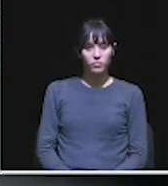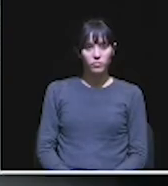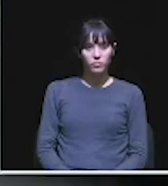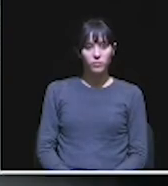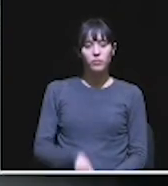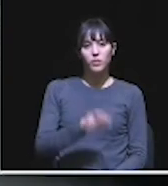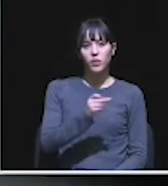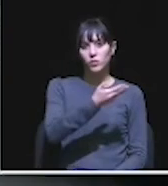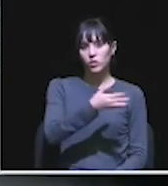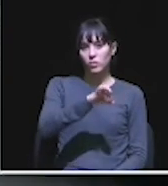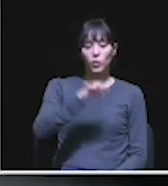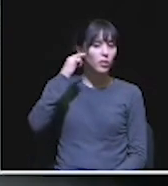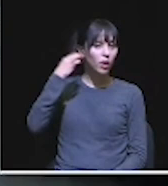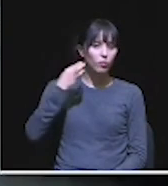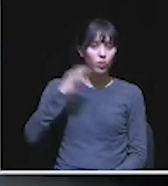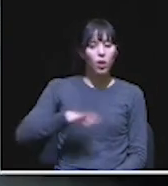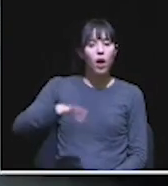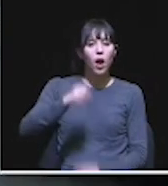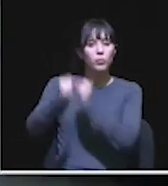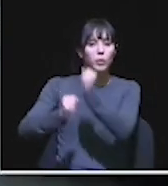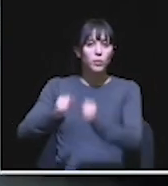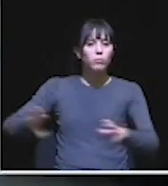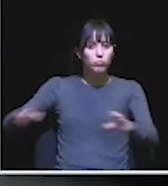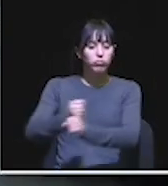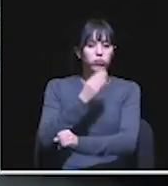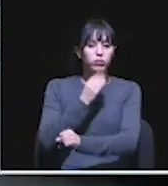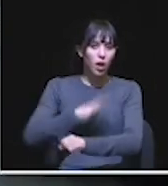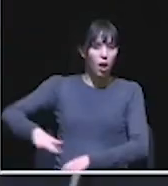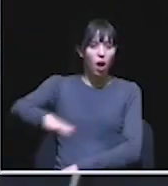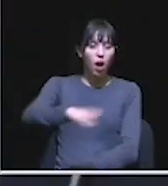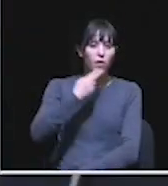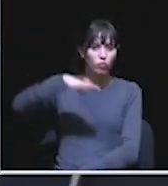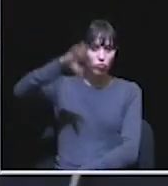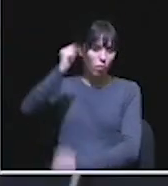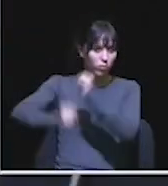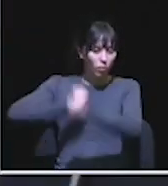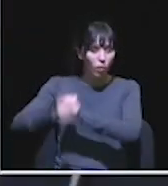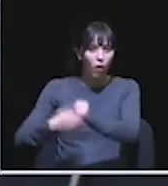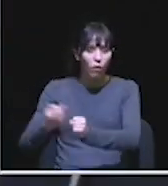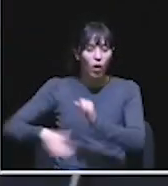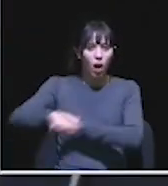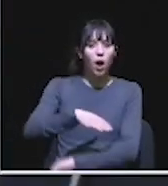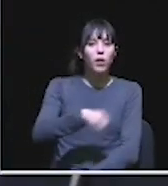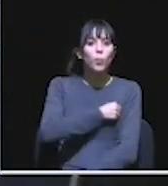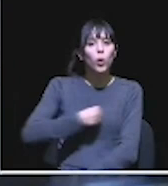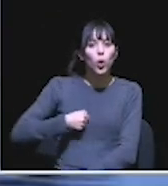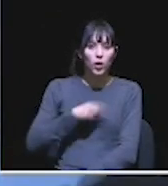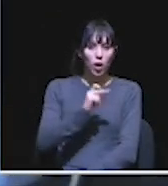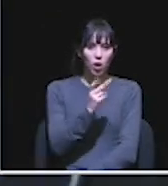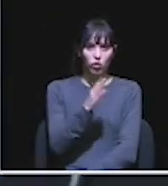Foi há 78 anos que o principal campo de concentração e extermínio nazi, localizado na Polónia, de Auschwitz-Birkenau, foi libertado pelas